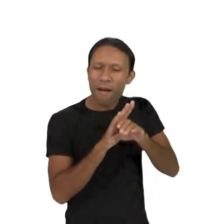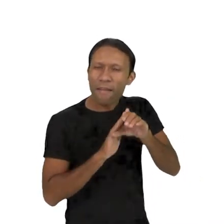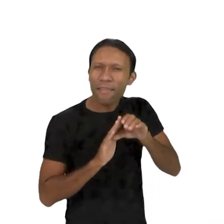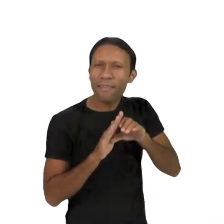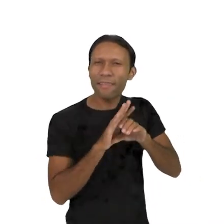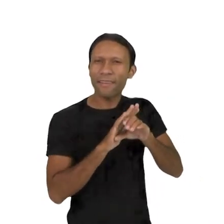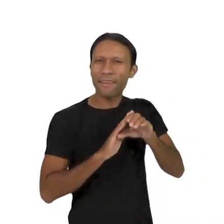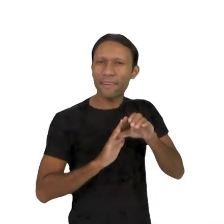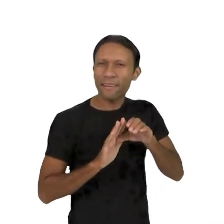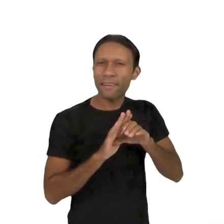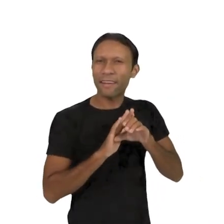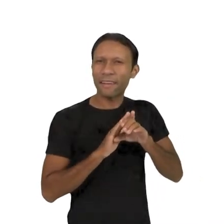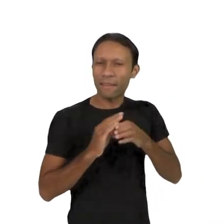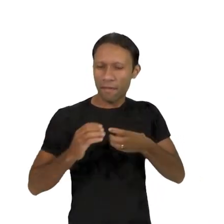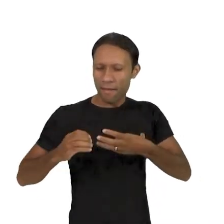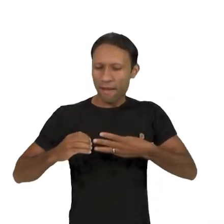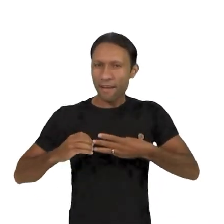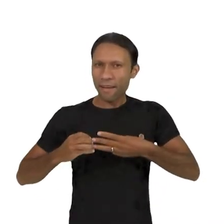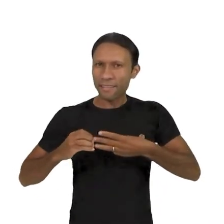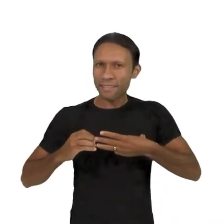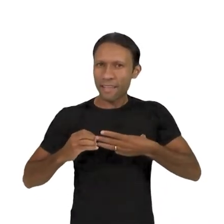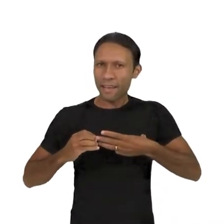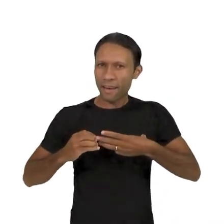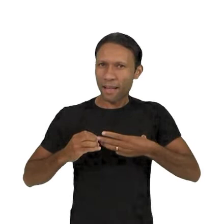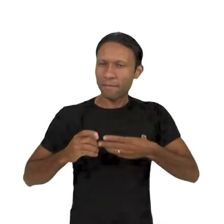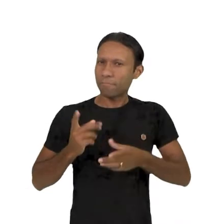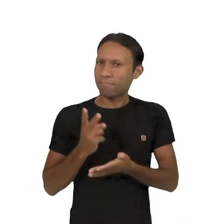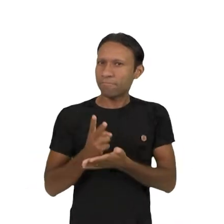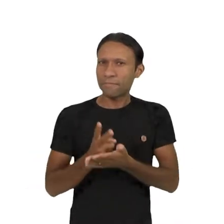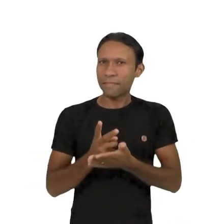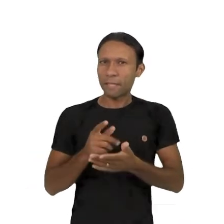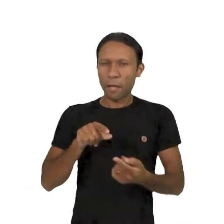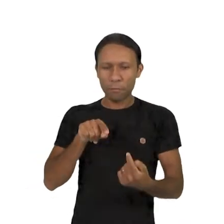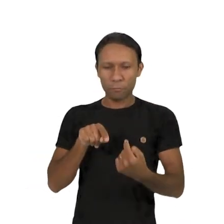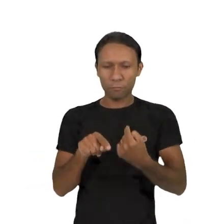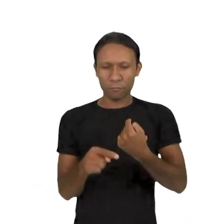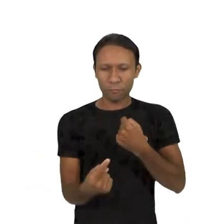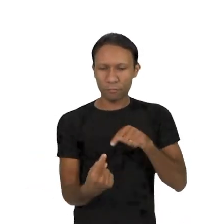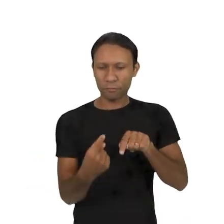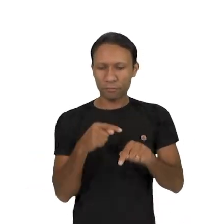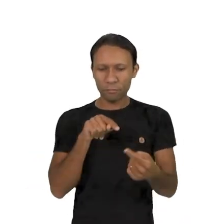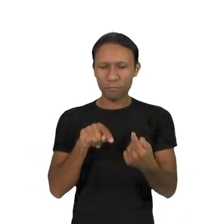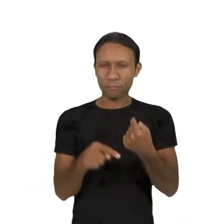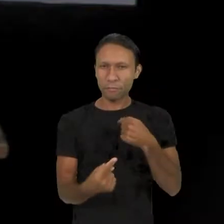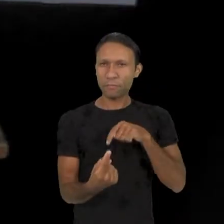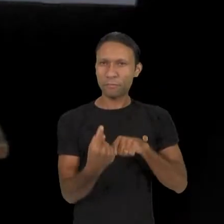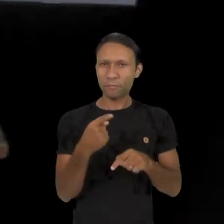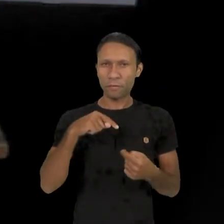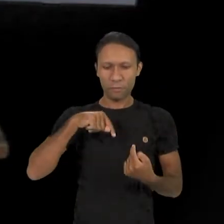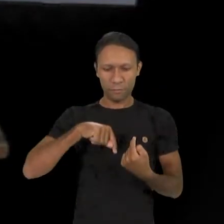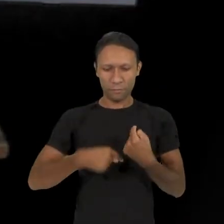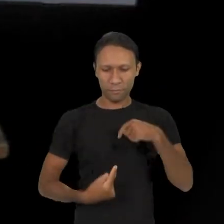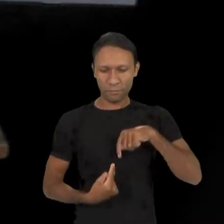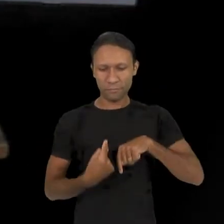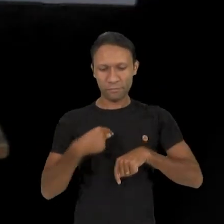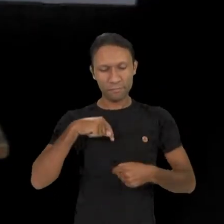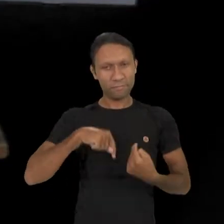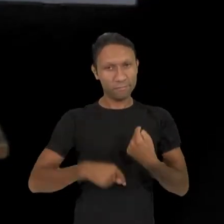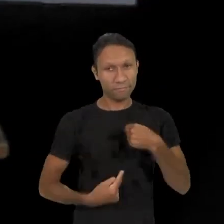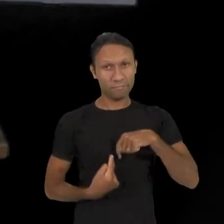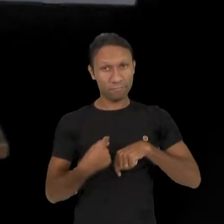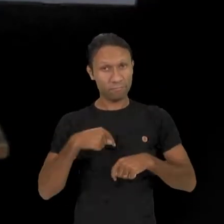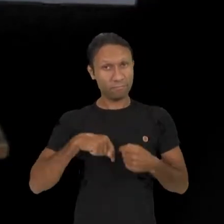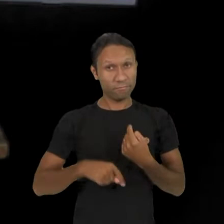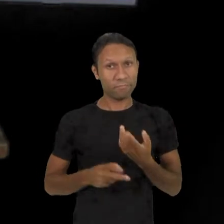esteja funcionando. Tá? Sua célula esteja o tempo todo funcionando, tá bom? Então, no seu citoplasma, você vai ter o